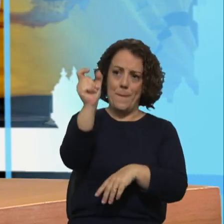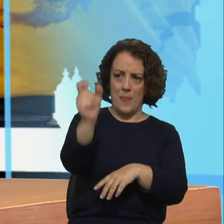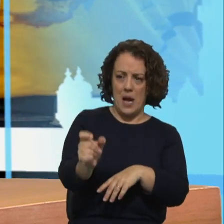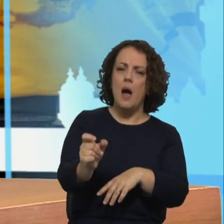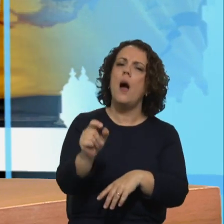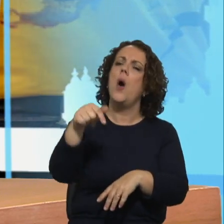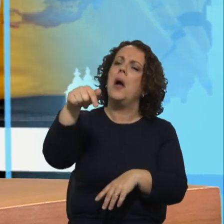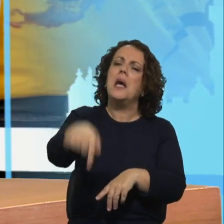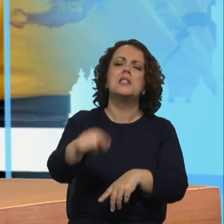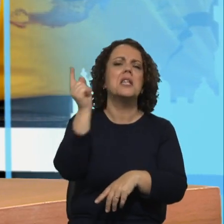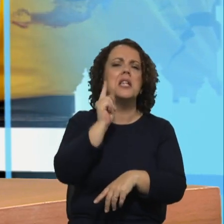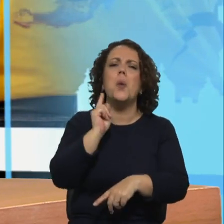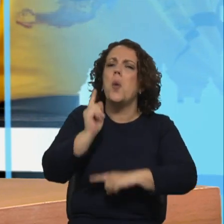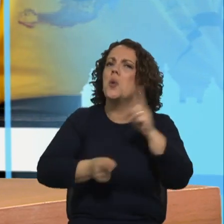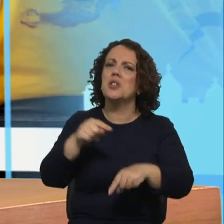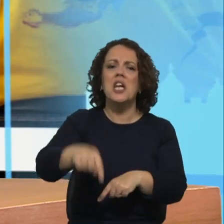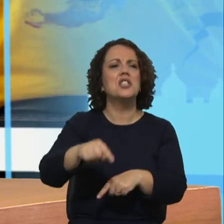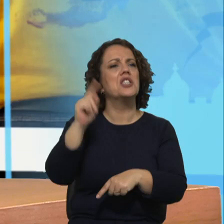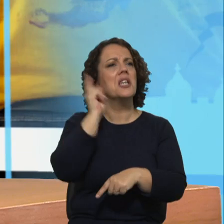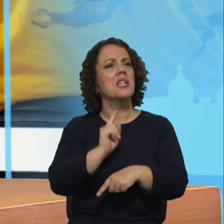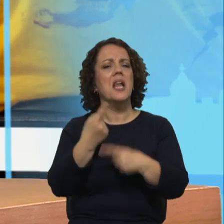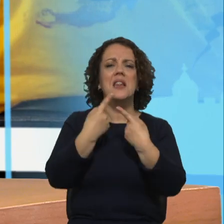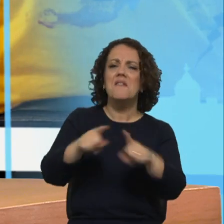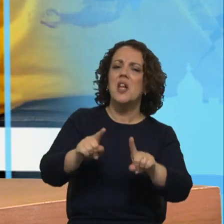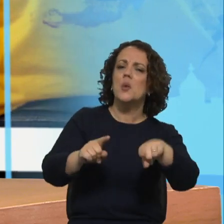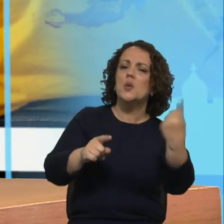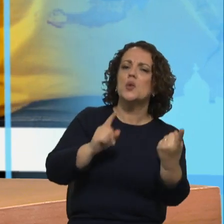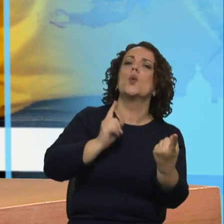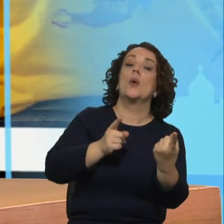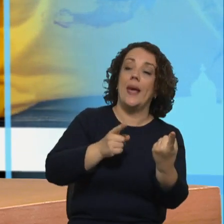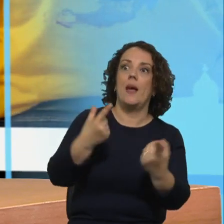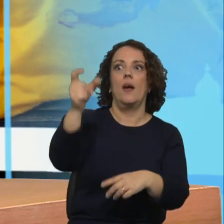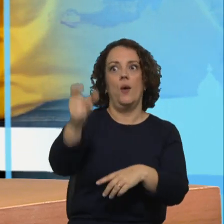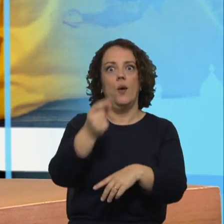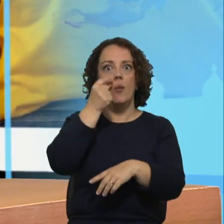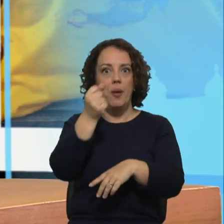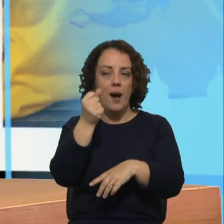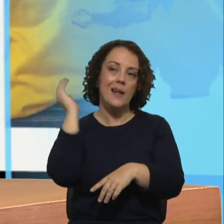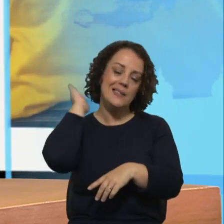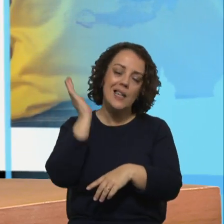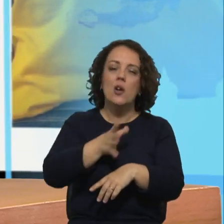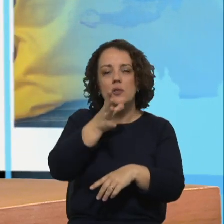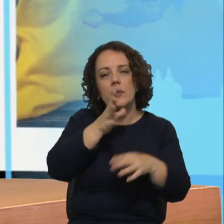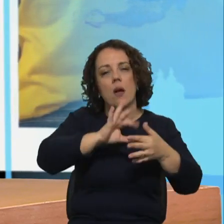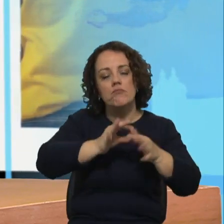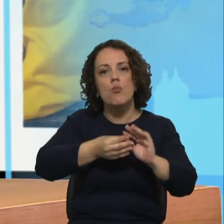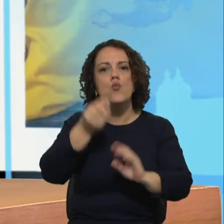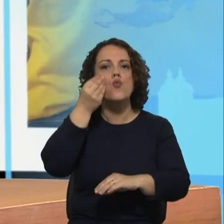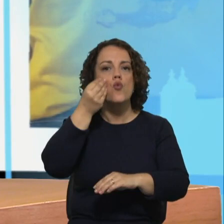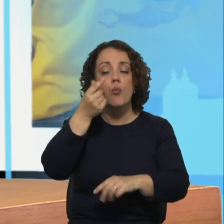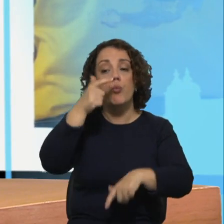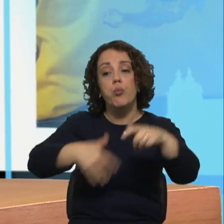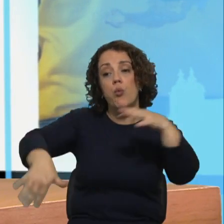dia é este e o que é que este dia tem diferente dos outros. E o pai tinha que explicar longamente a história da salvação do povo de